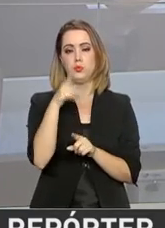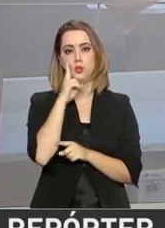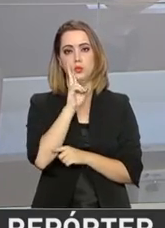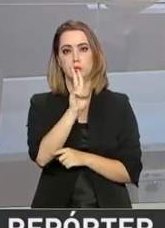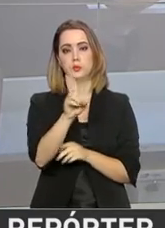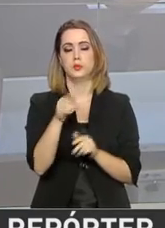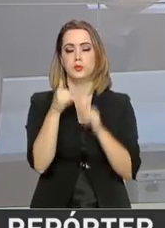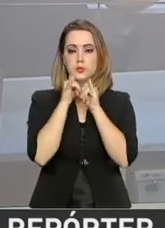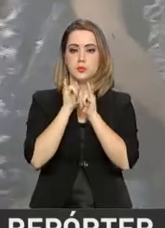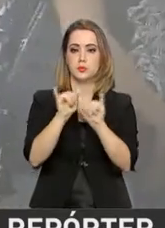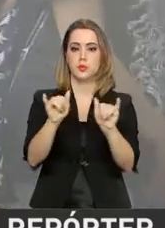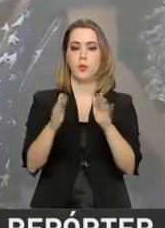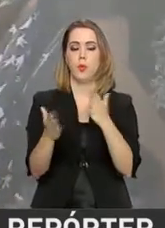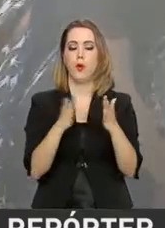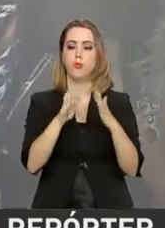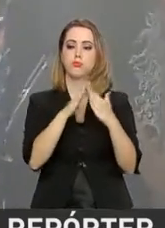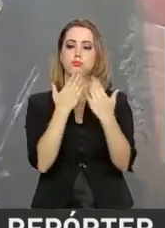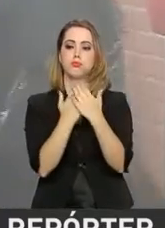foi apresentado.